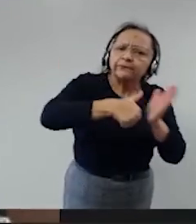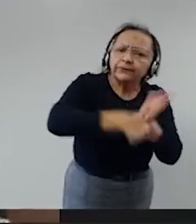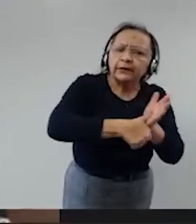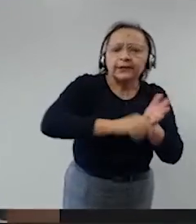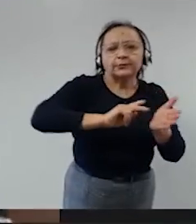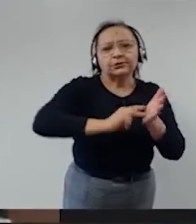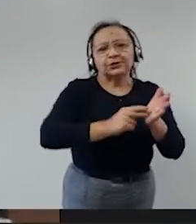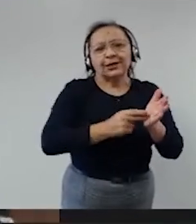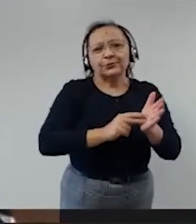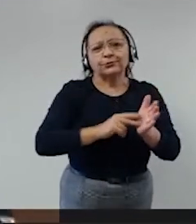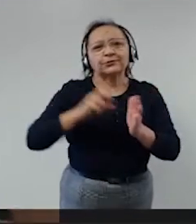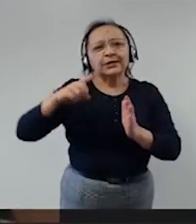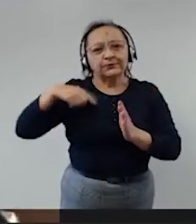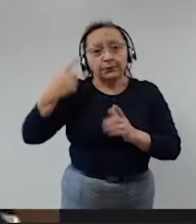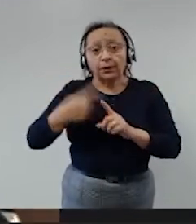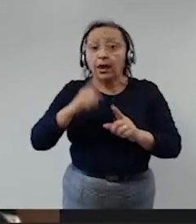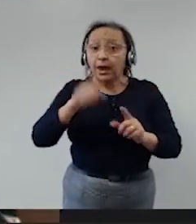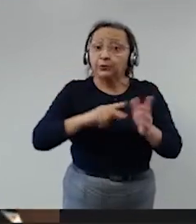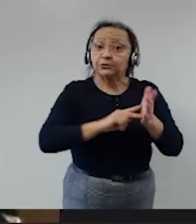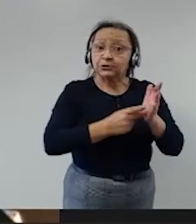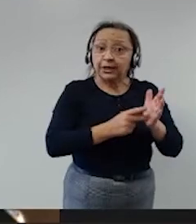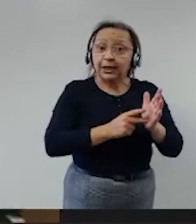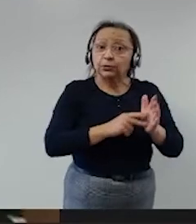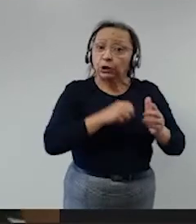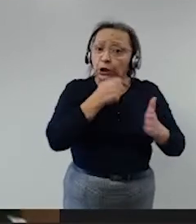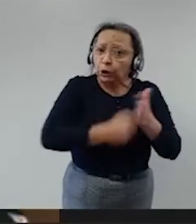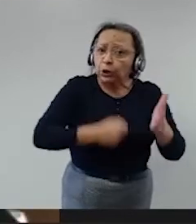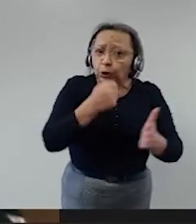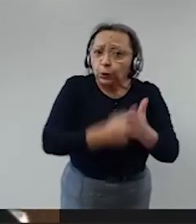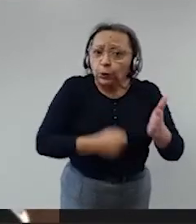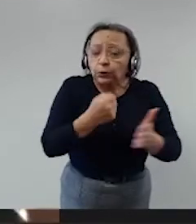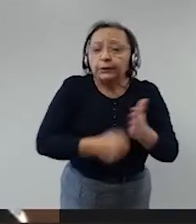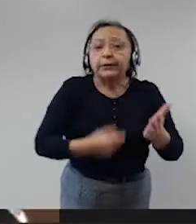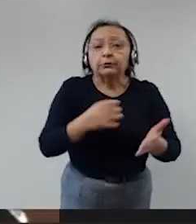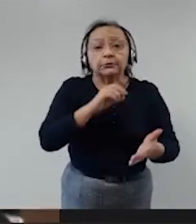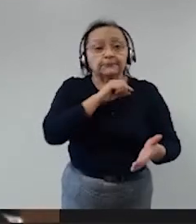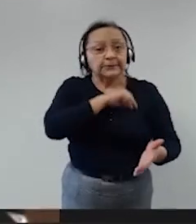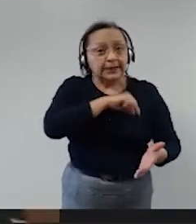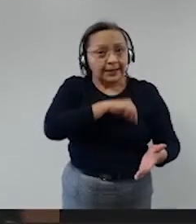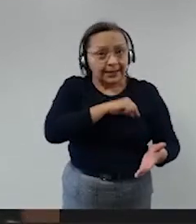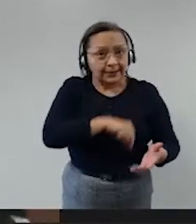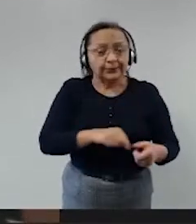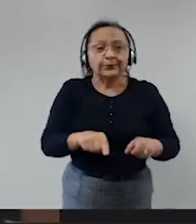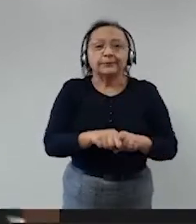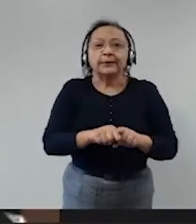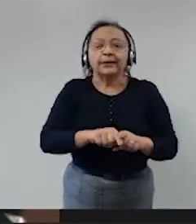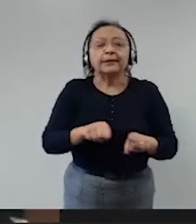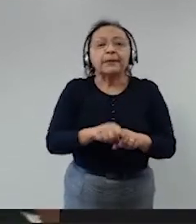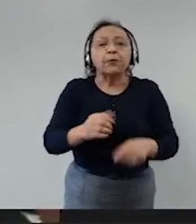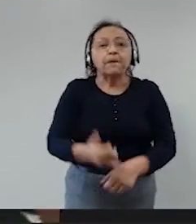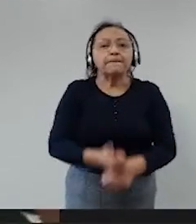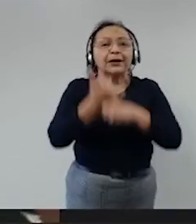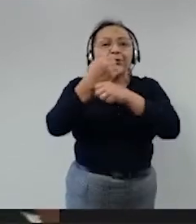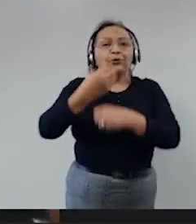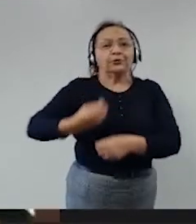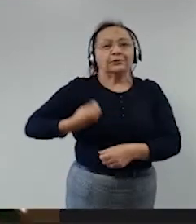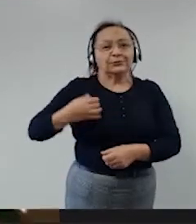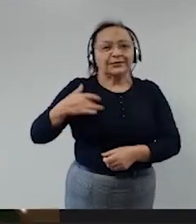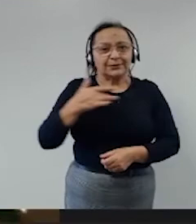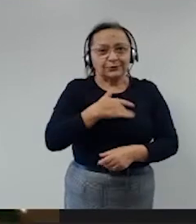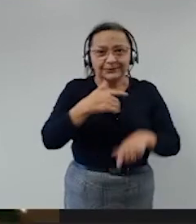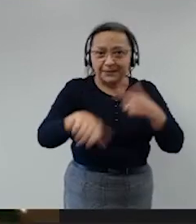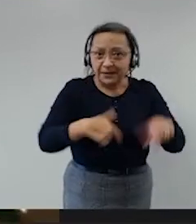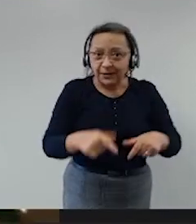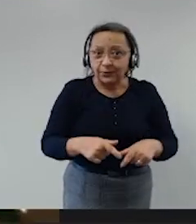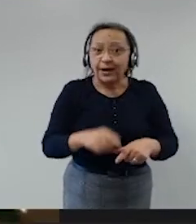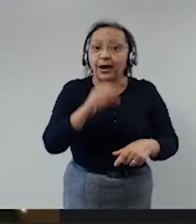Advogados, porque é o sindicato que luta por piso salarial e melhores condições de trabalho. A Ordem